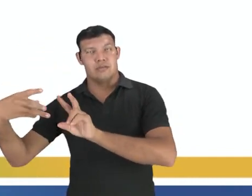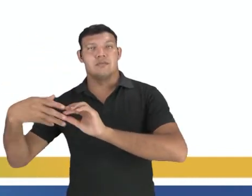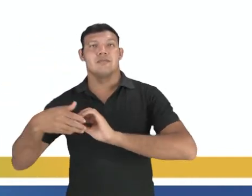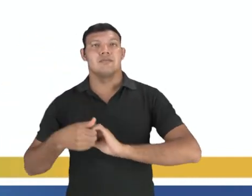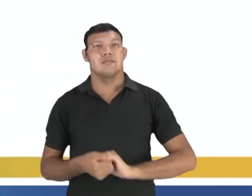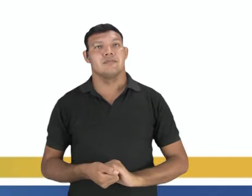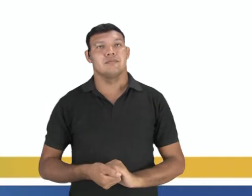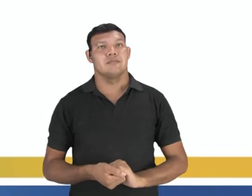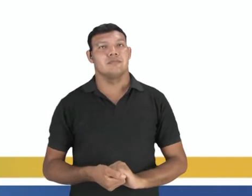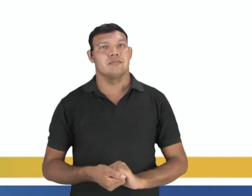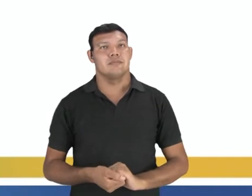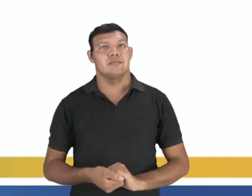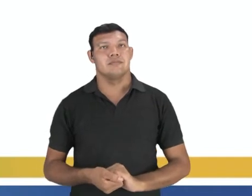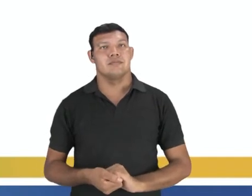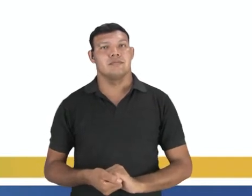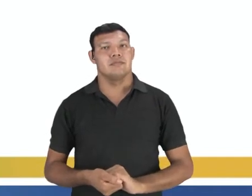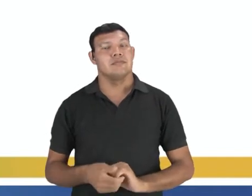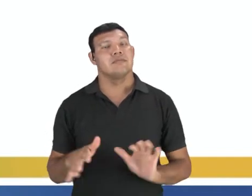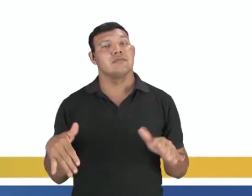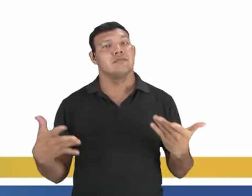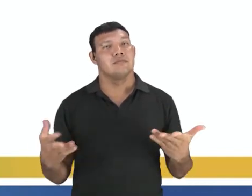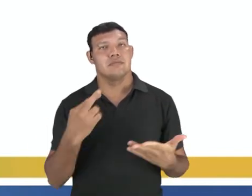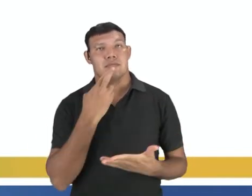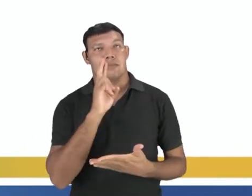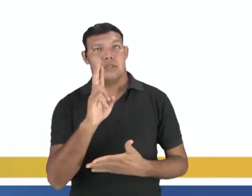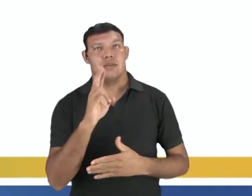3, que vai ser